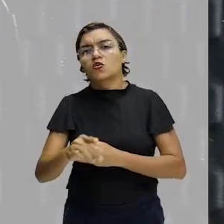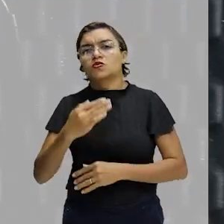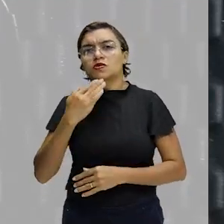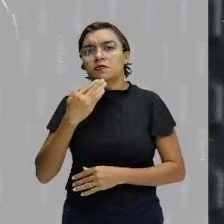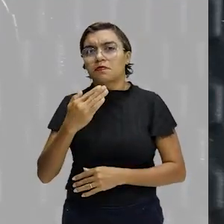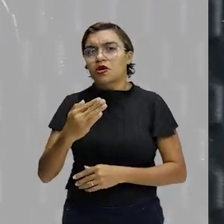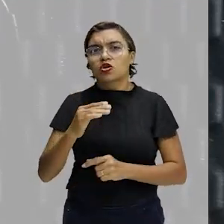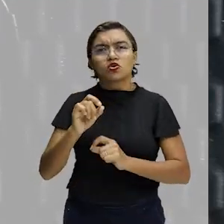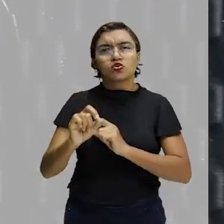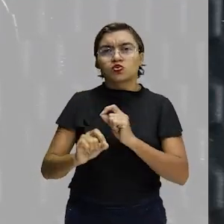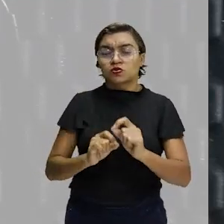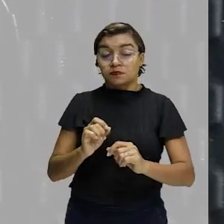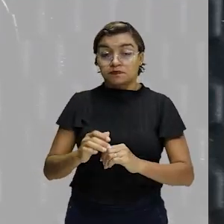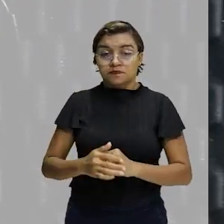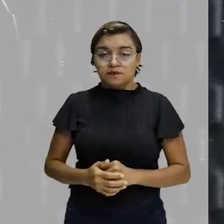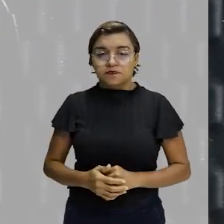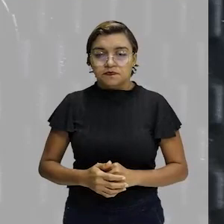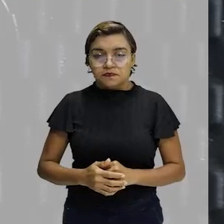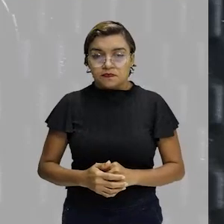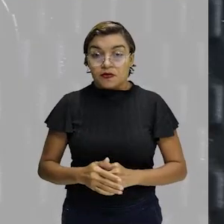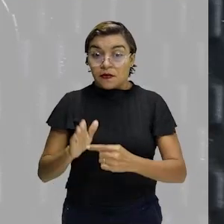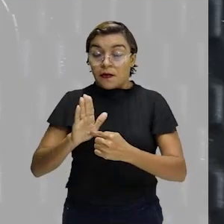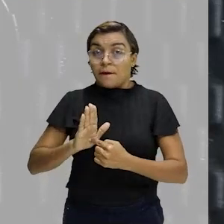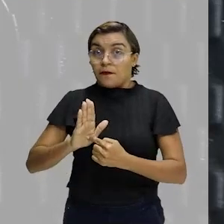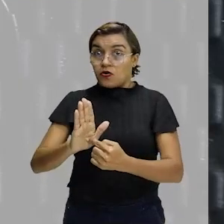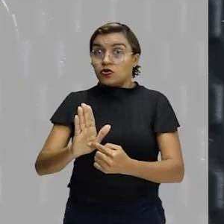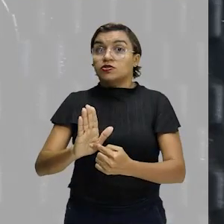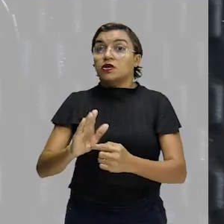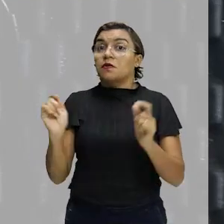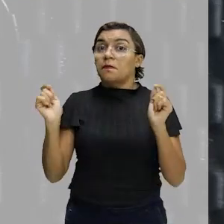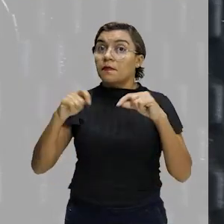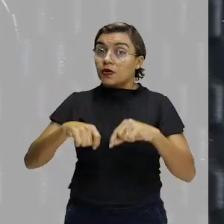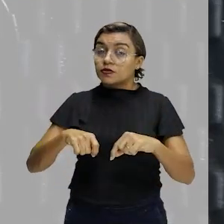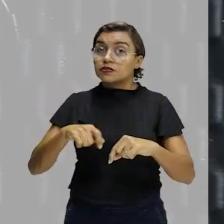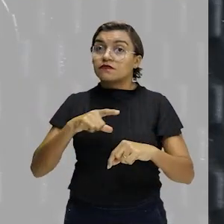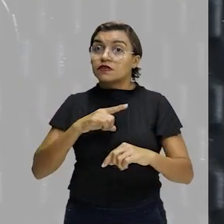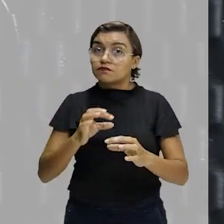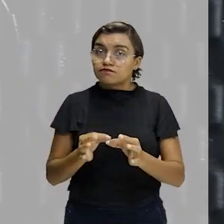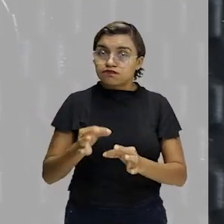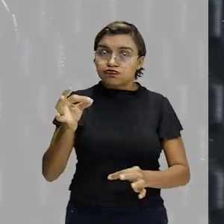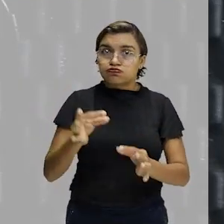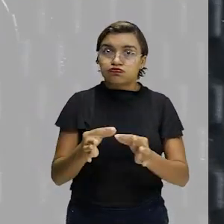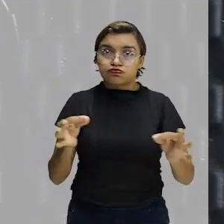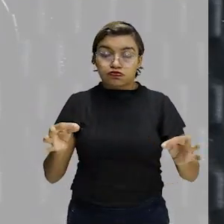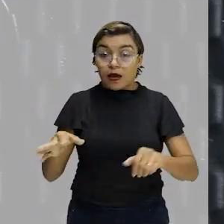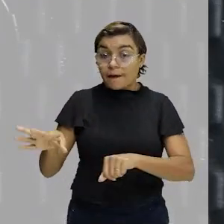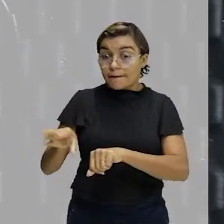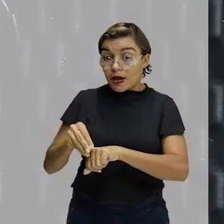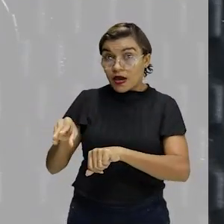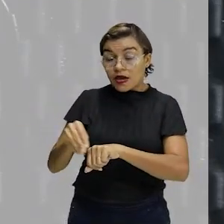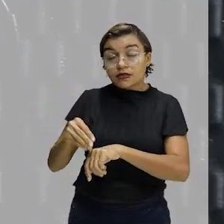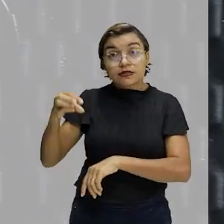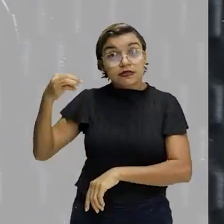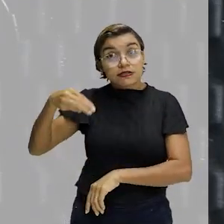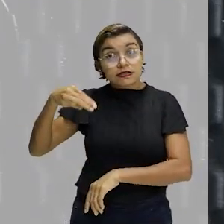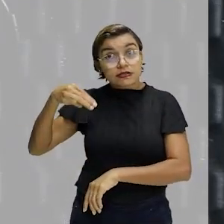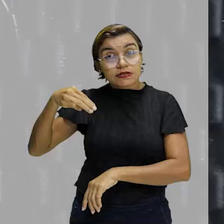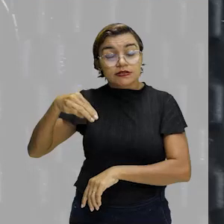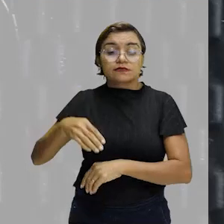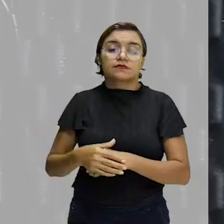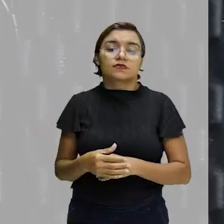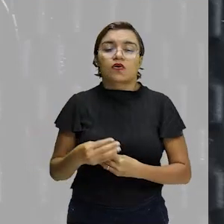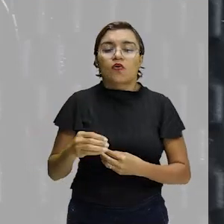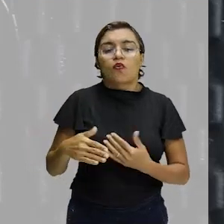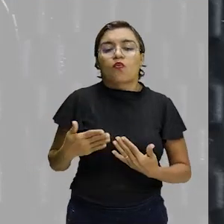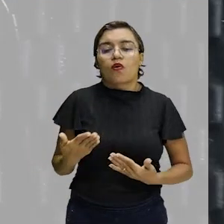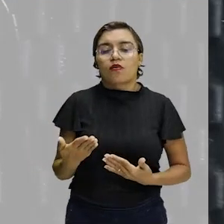solicita. Mostrando que é possível determinar a medida por meio de conhecimentos matemáticos,